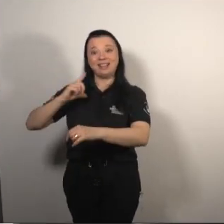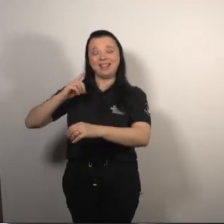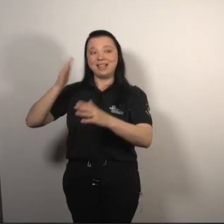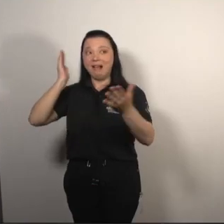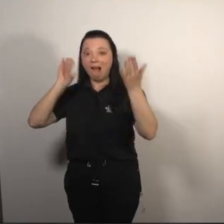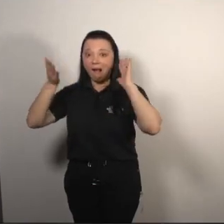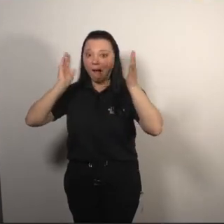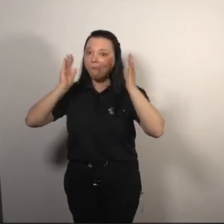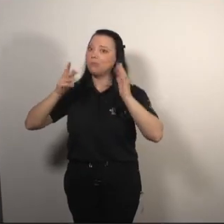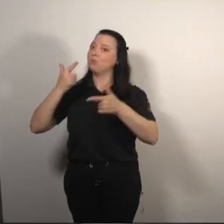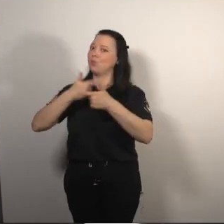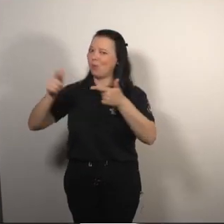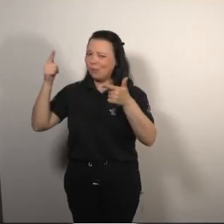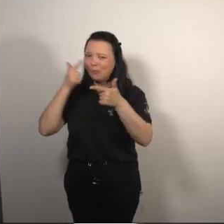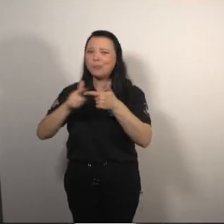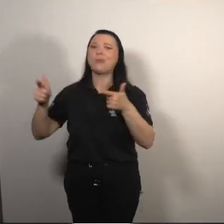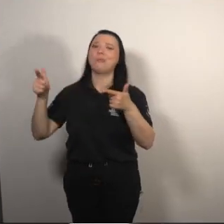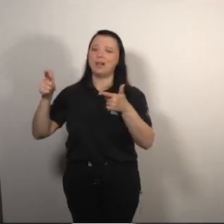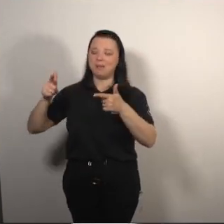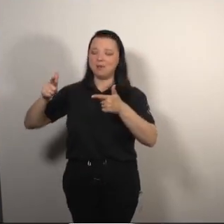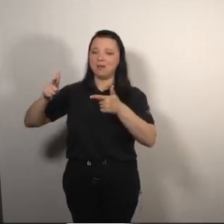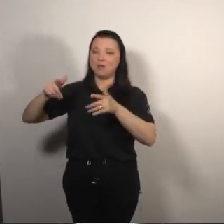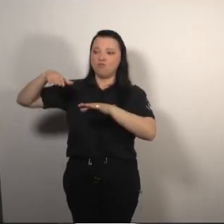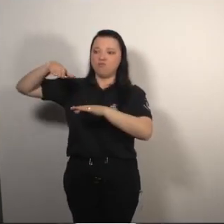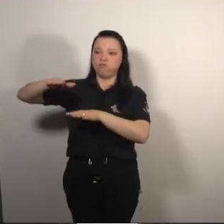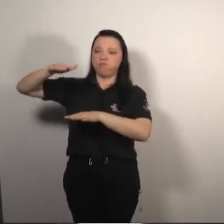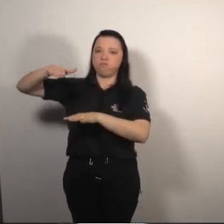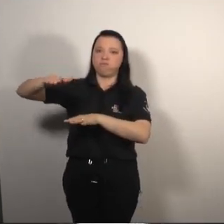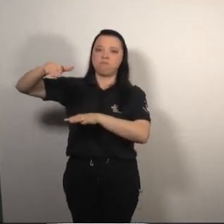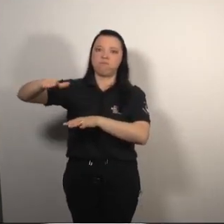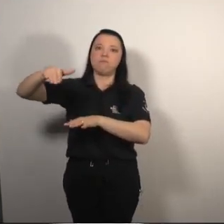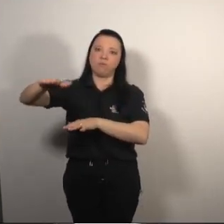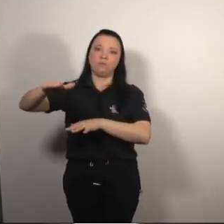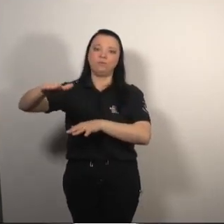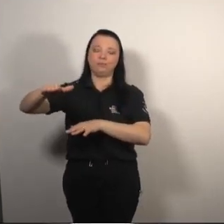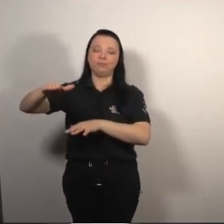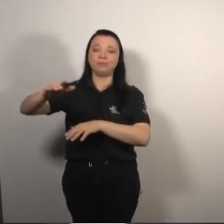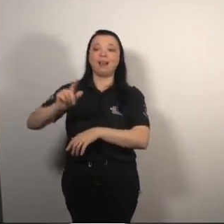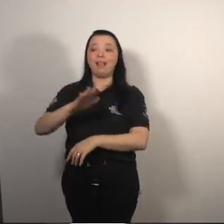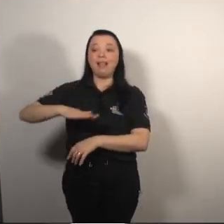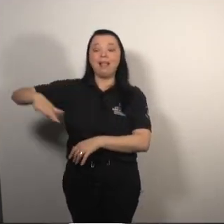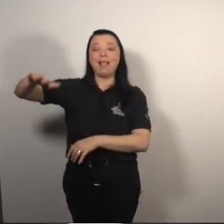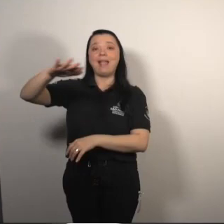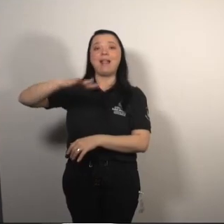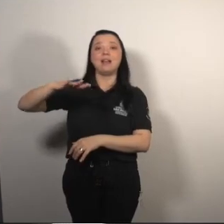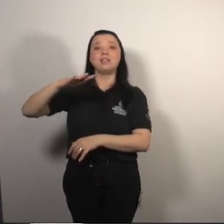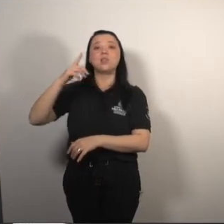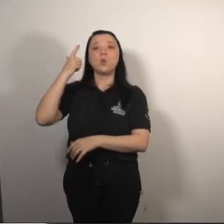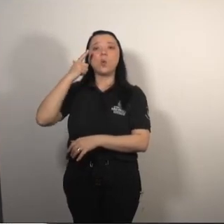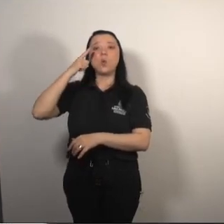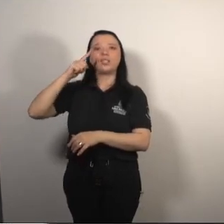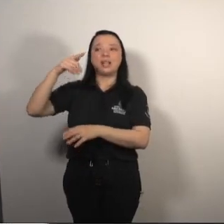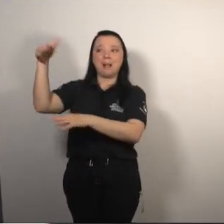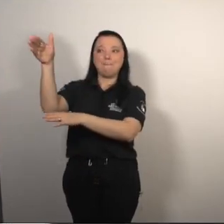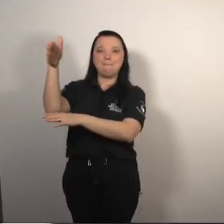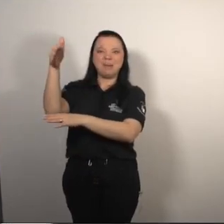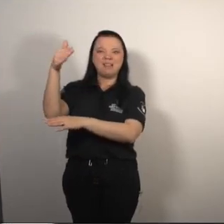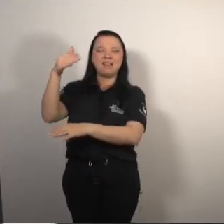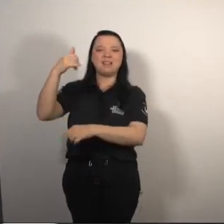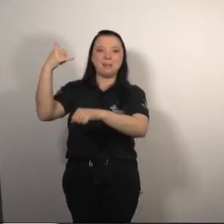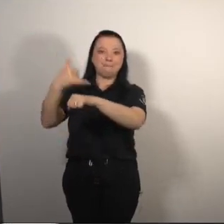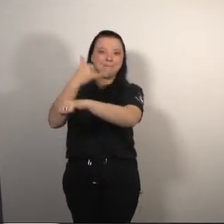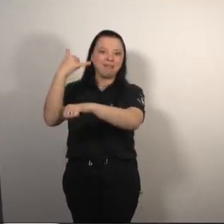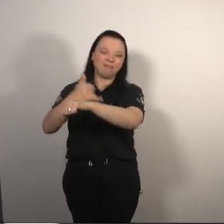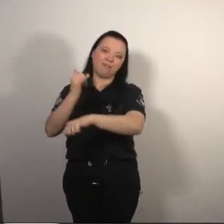problema são os caminhões. Caminhões, a possibilidade, eles estão colocando aquelas bandeirolas metálicas, mas,